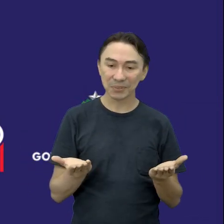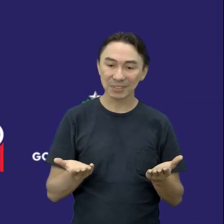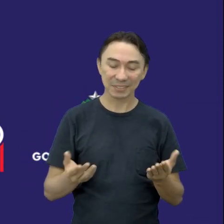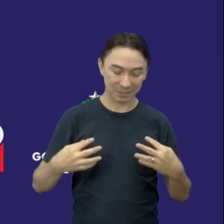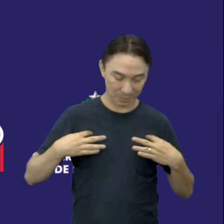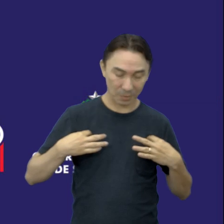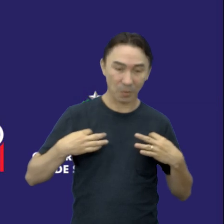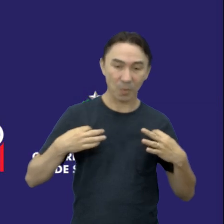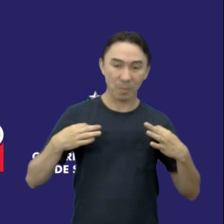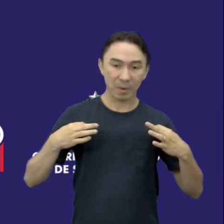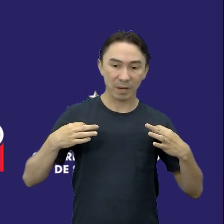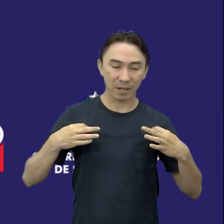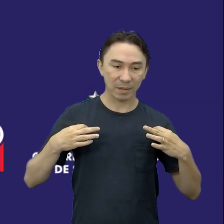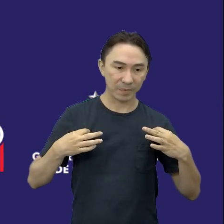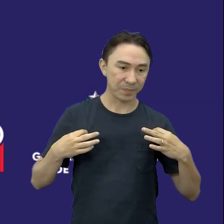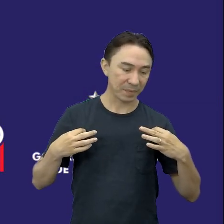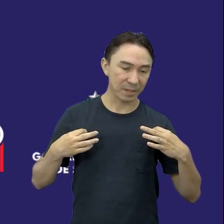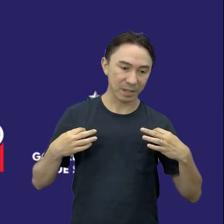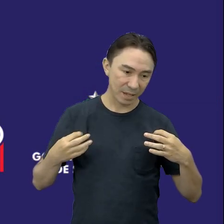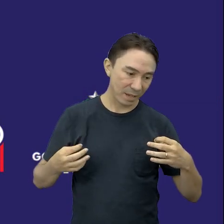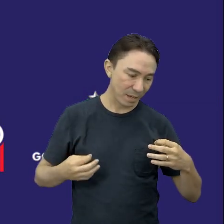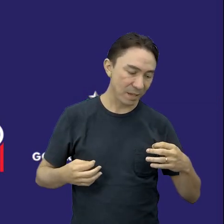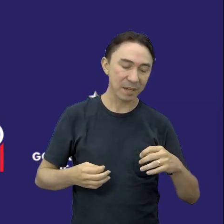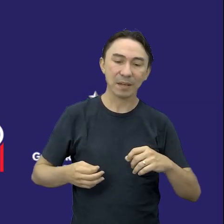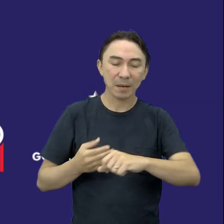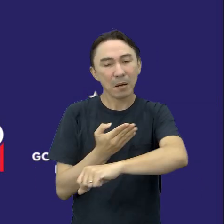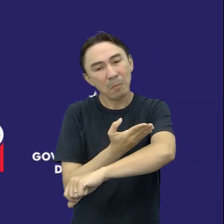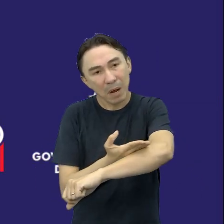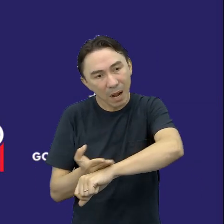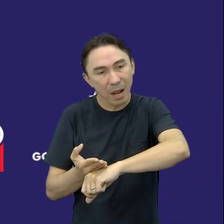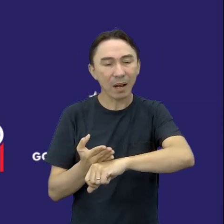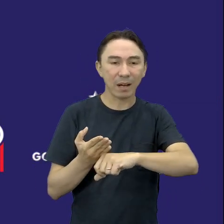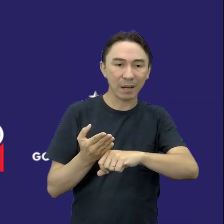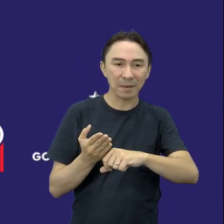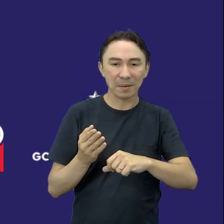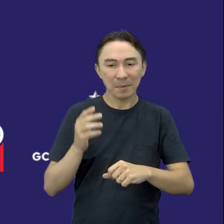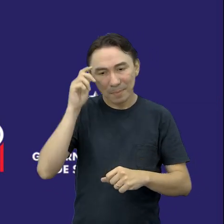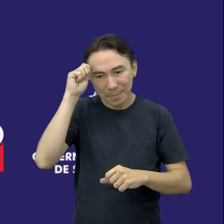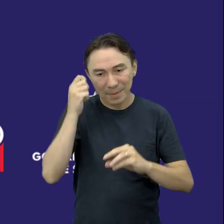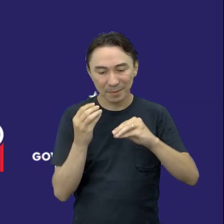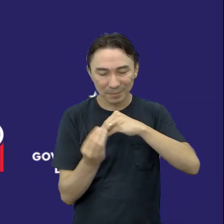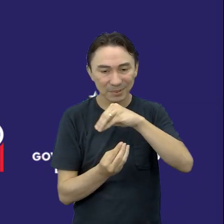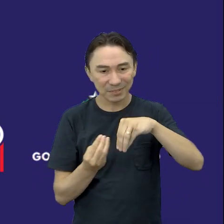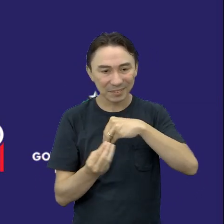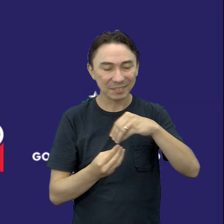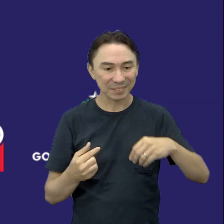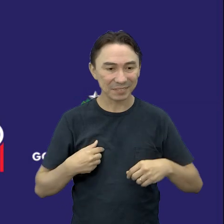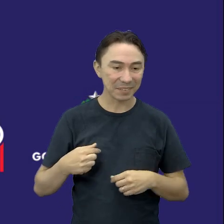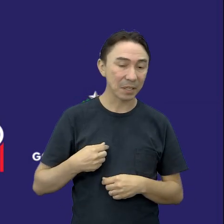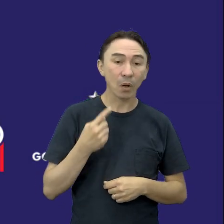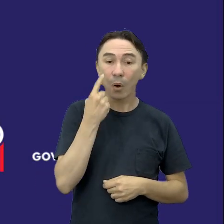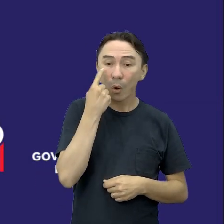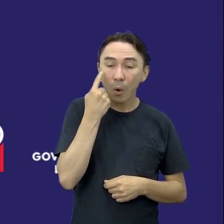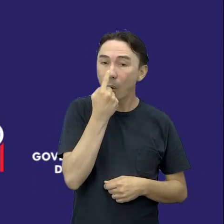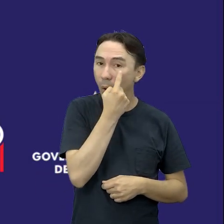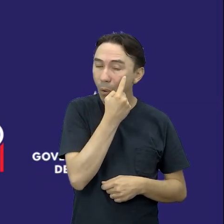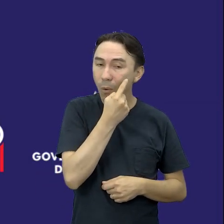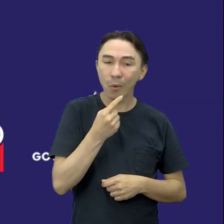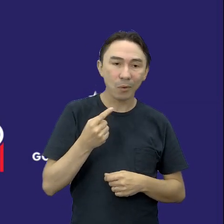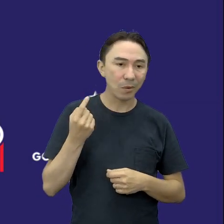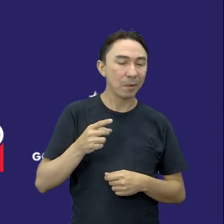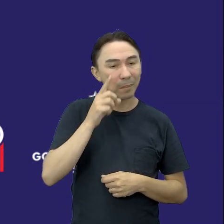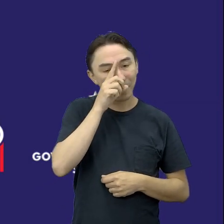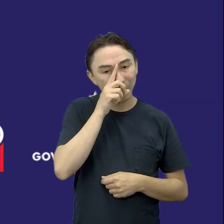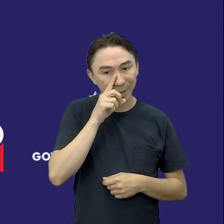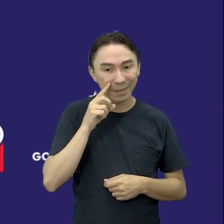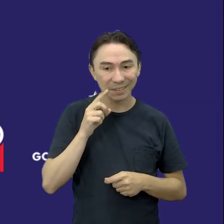com uma blusa branca e preta, estampadinha, tá bom? Meus olhos são castanhos também,